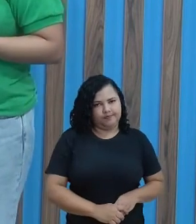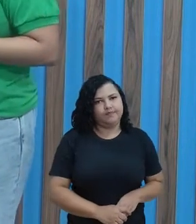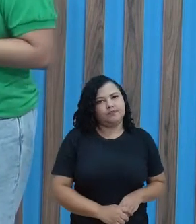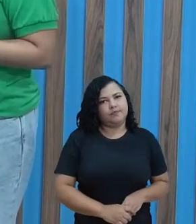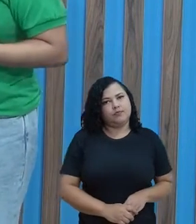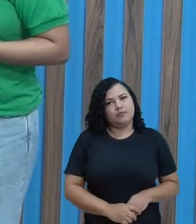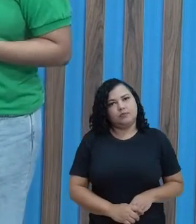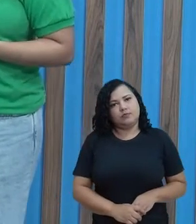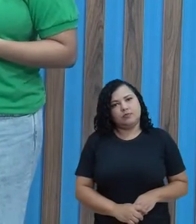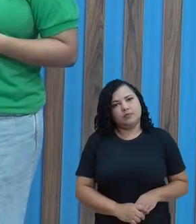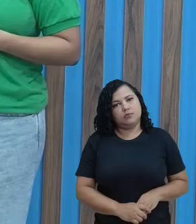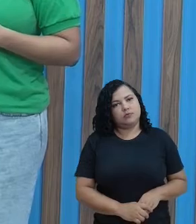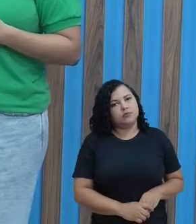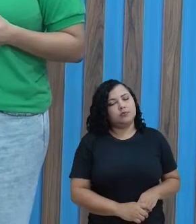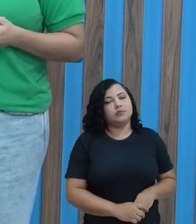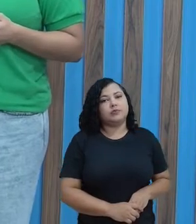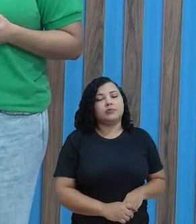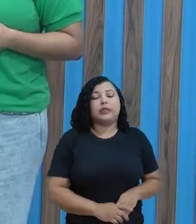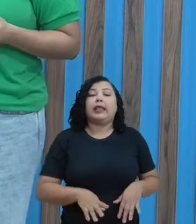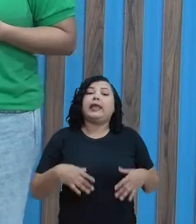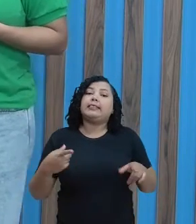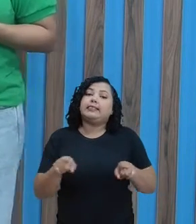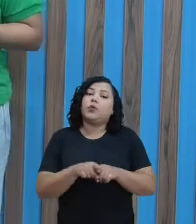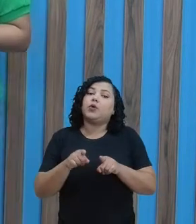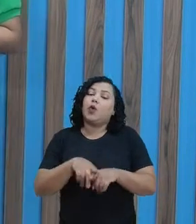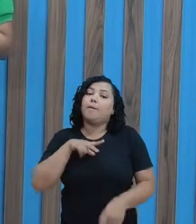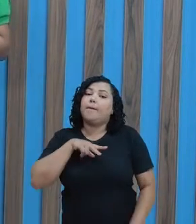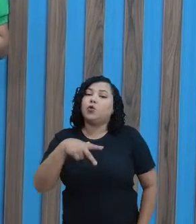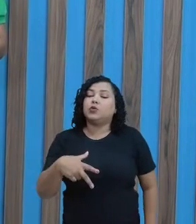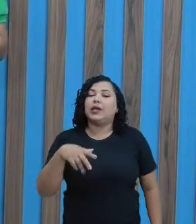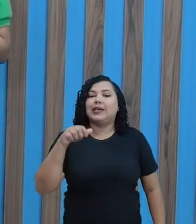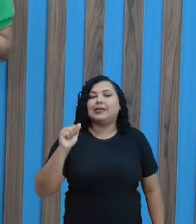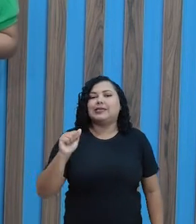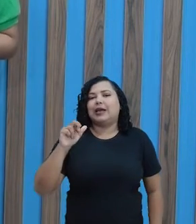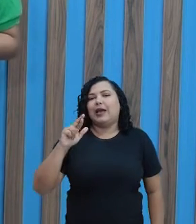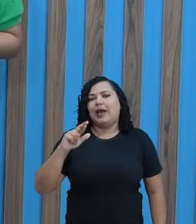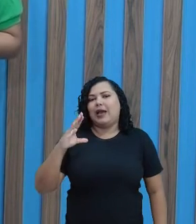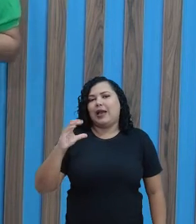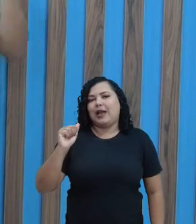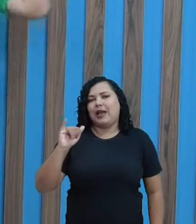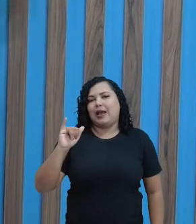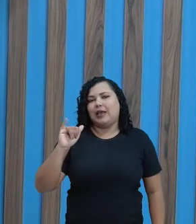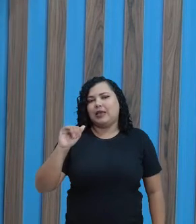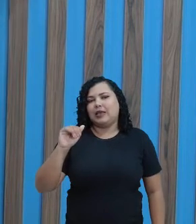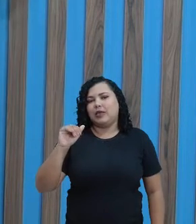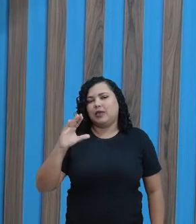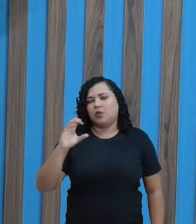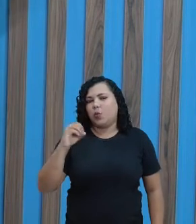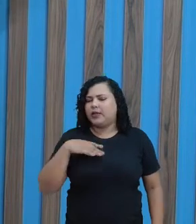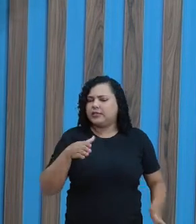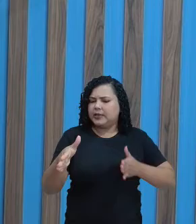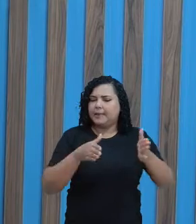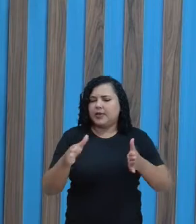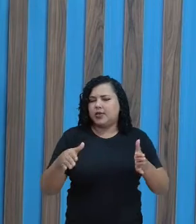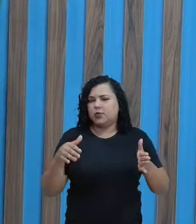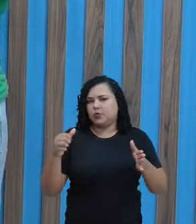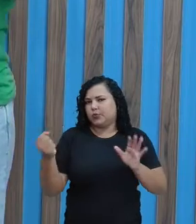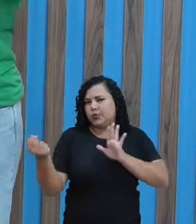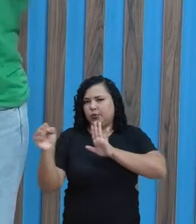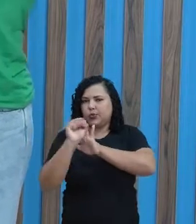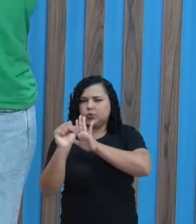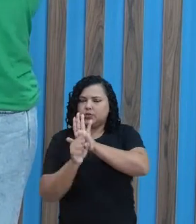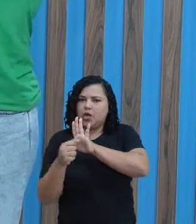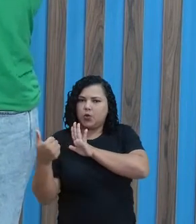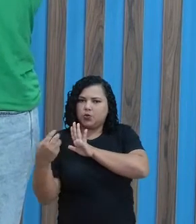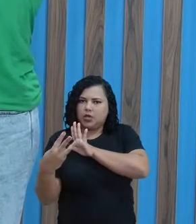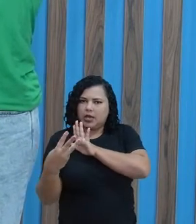tá? E a gente tem o português arcaico, que é o idioma falado entre o século XIII, que é exatamente esse período, e